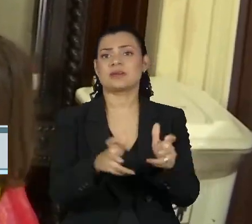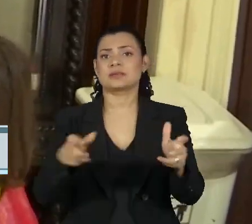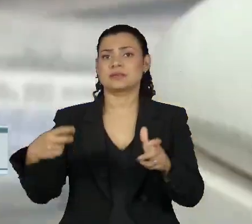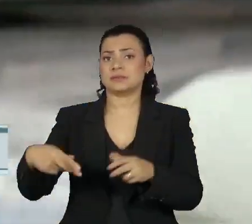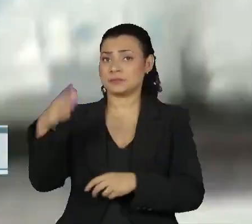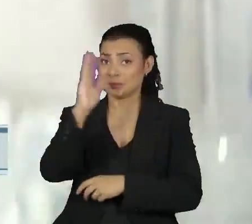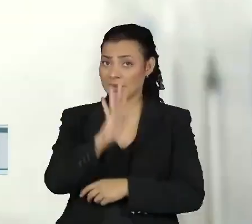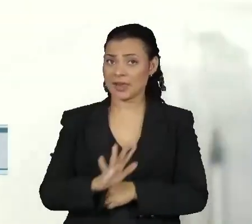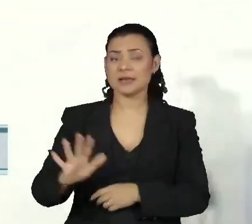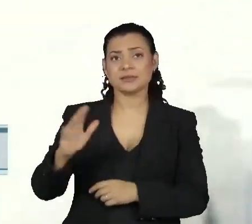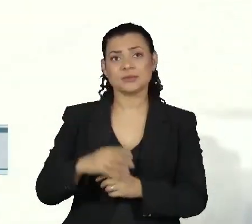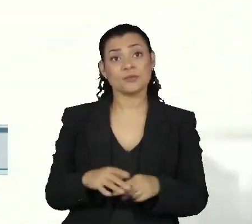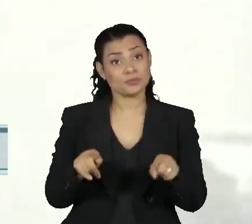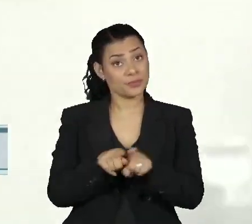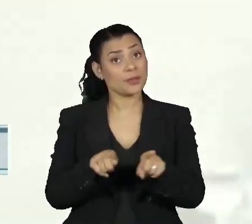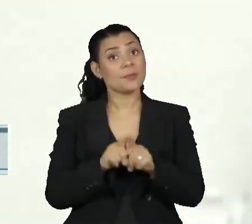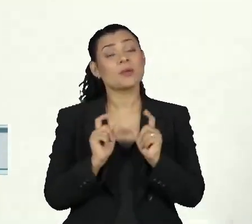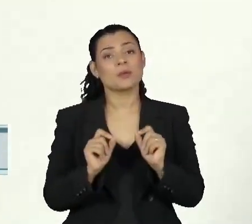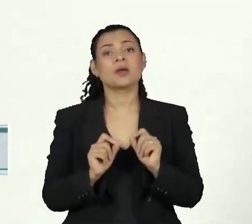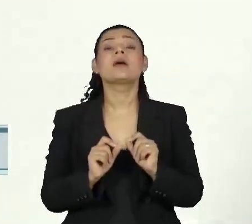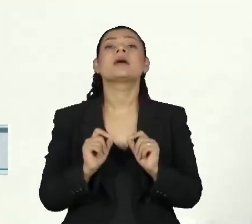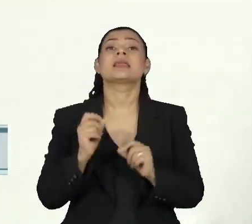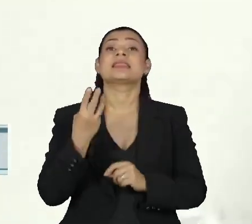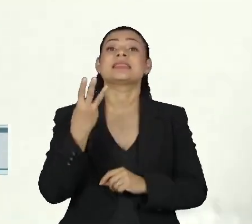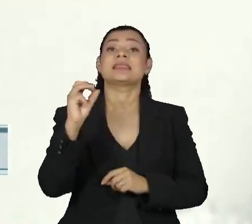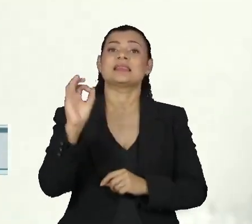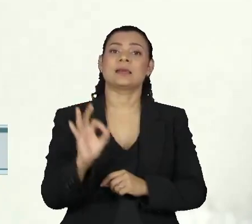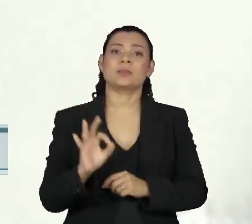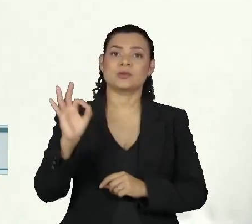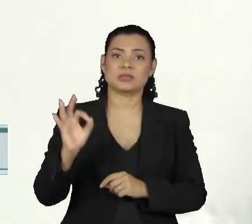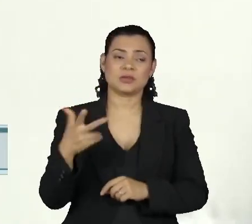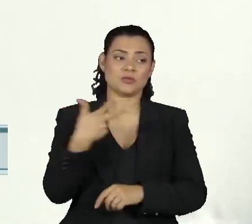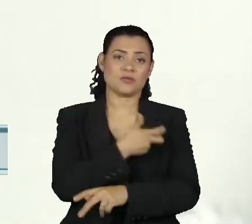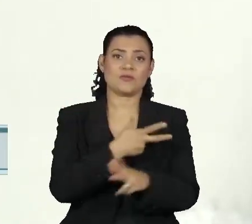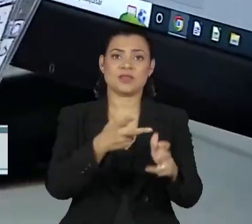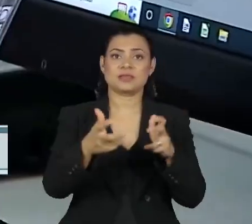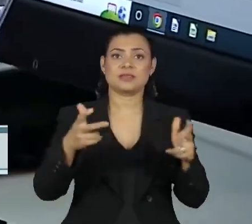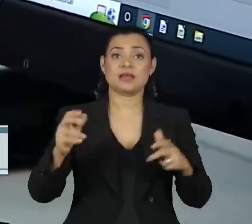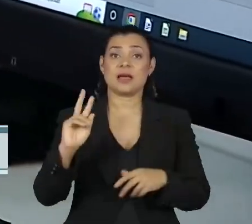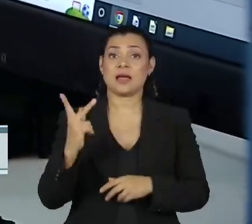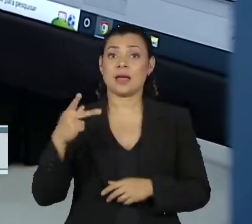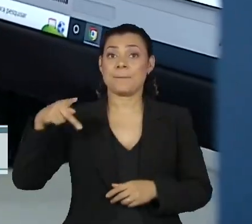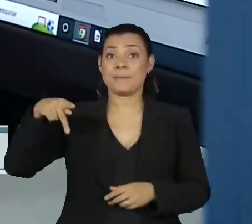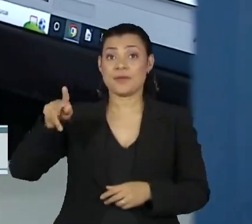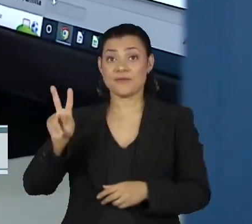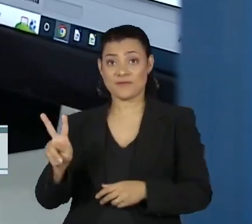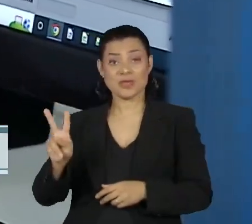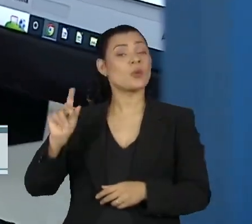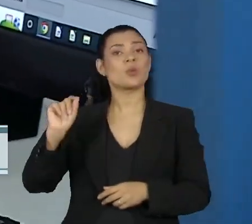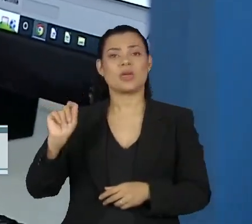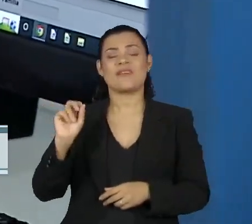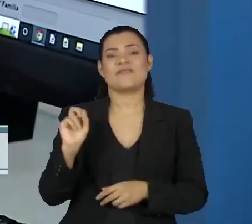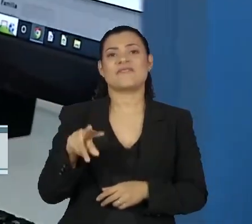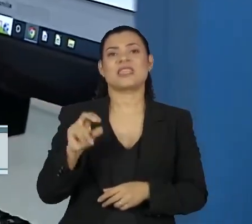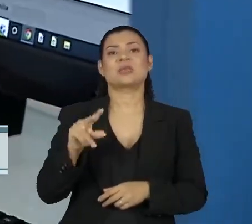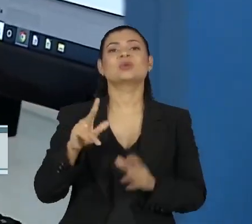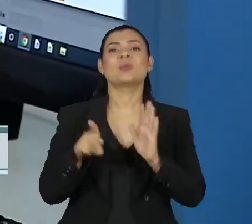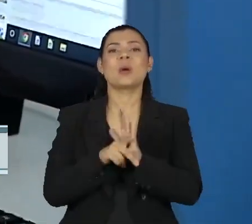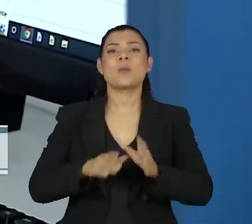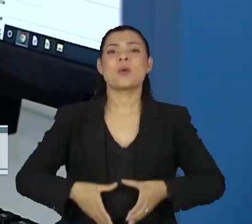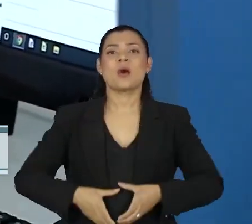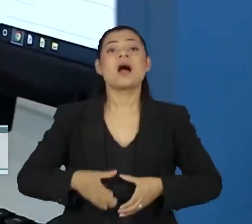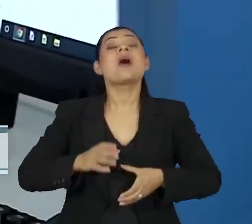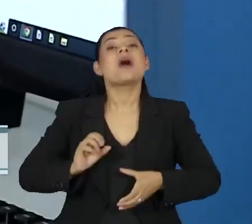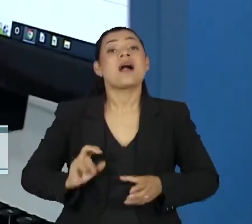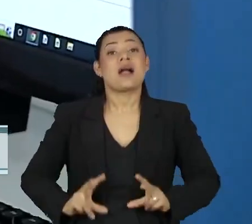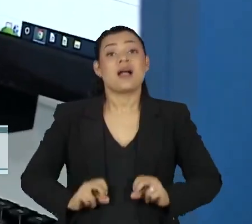país. Outro destaque é o aumento de 30% da vacinação contra o HPV, vírus que pode causar, entre outros, o